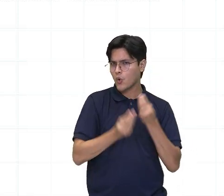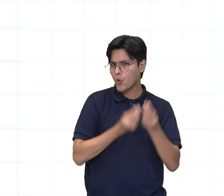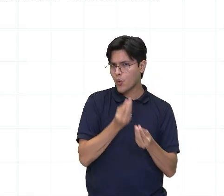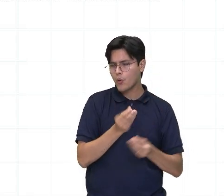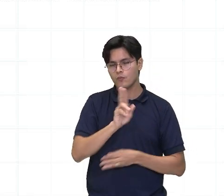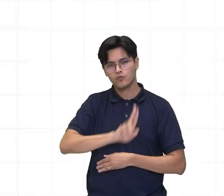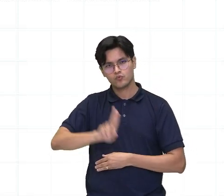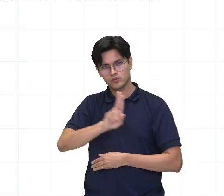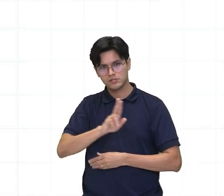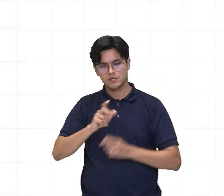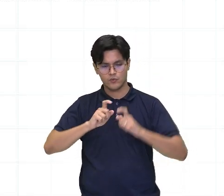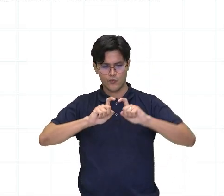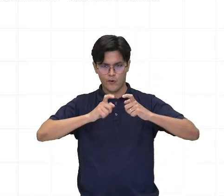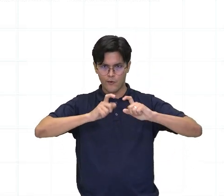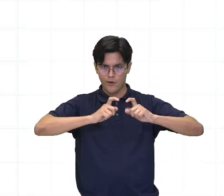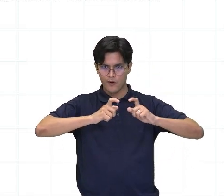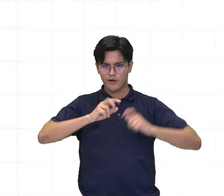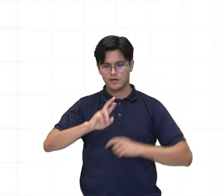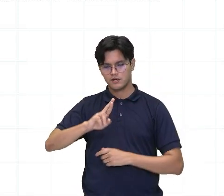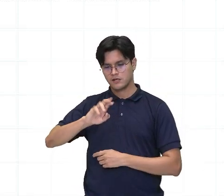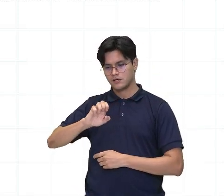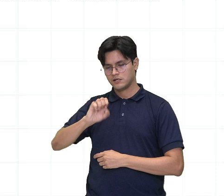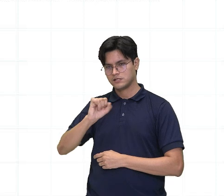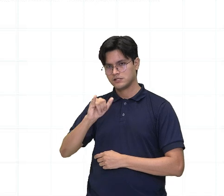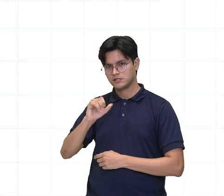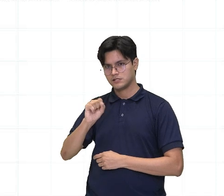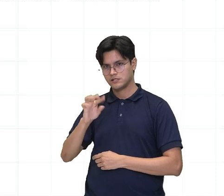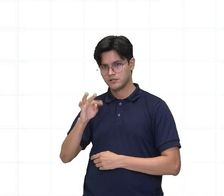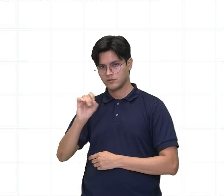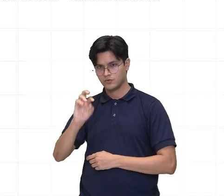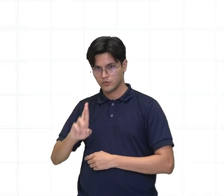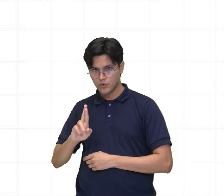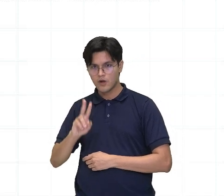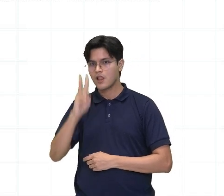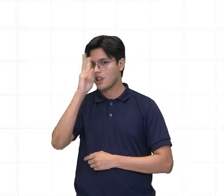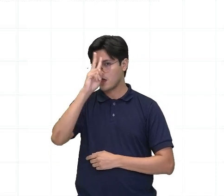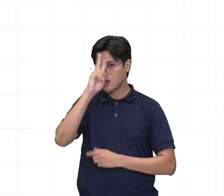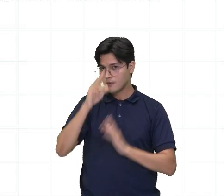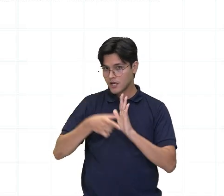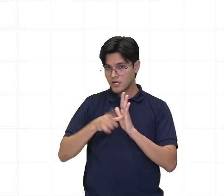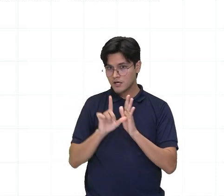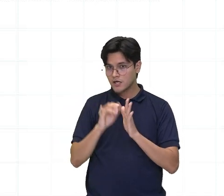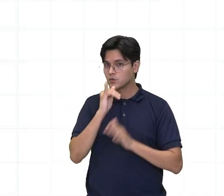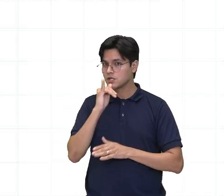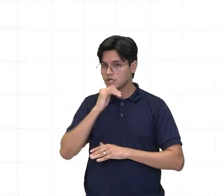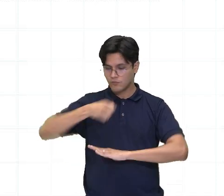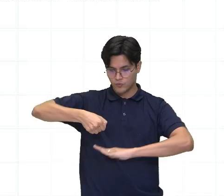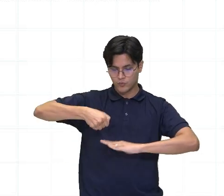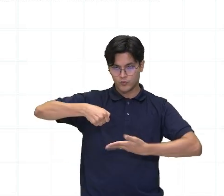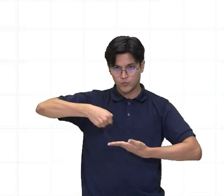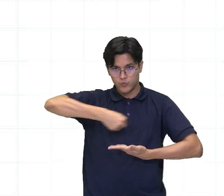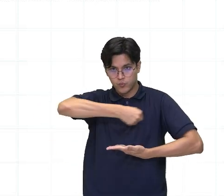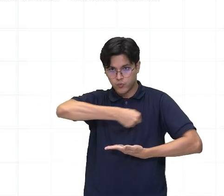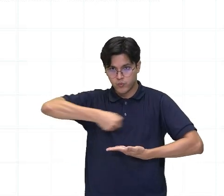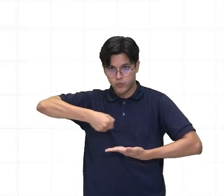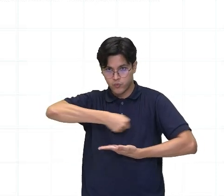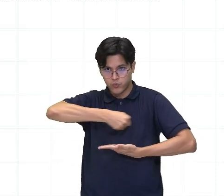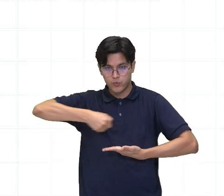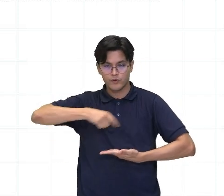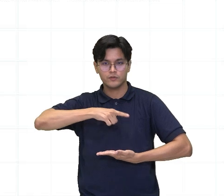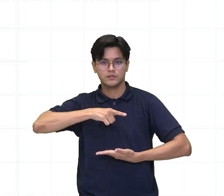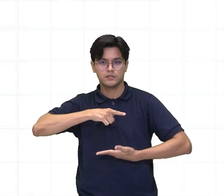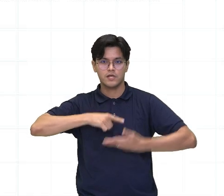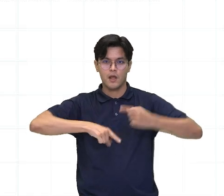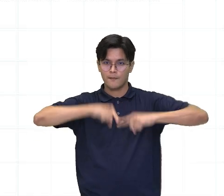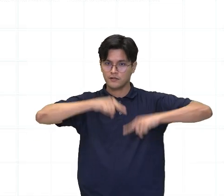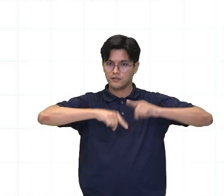professora mostrou lá no ferro que vem a energia e o resistor é que faz, né, a transferência do